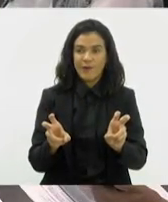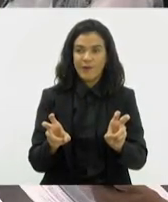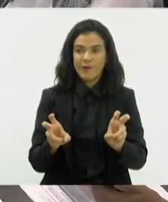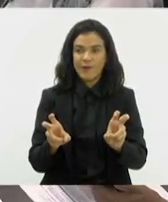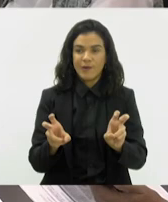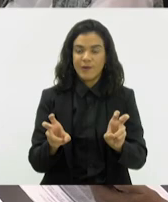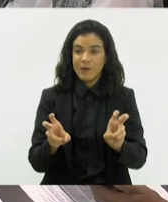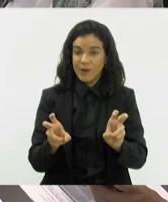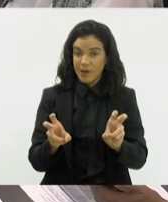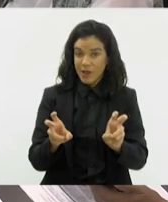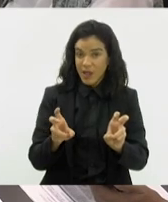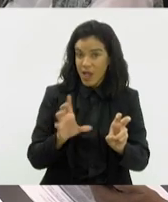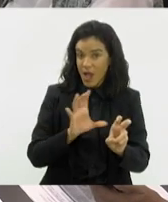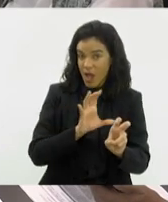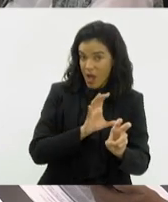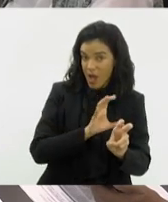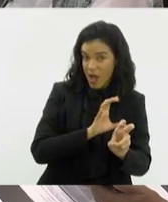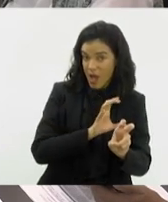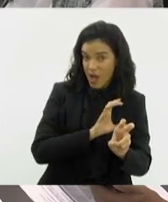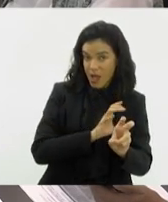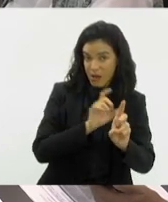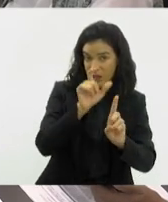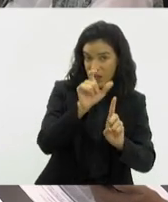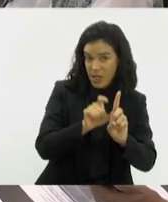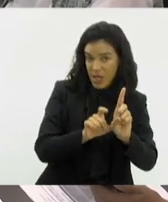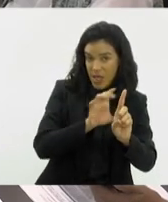Quem ama a vacina. Mas olha só.